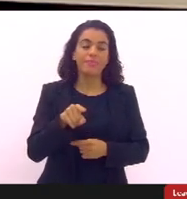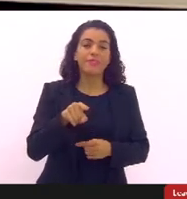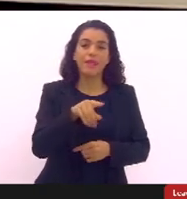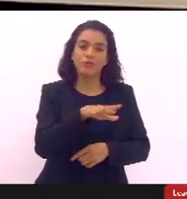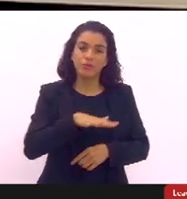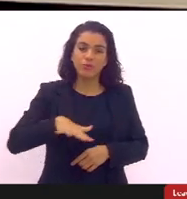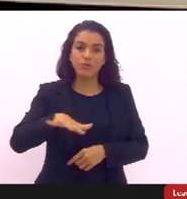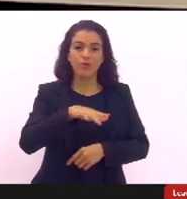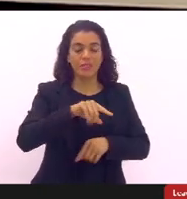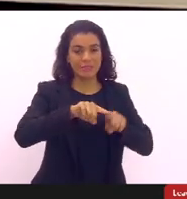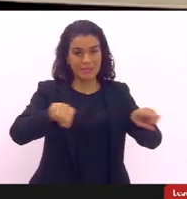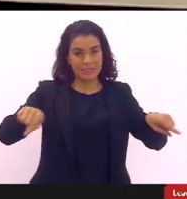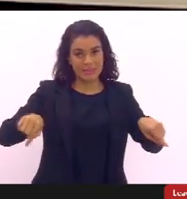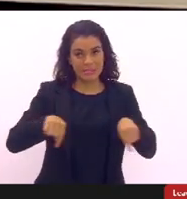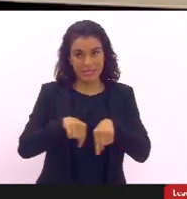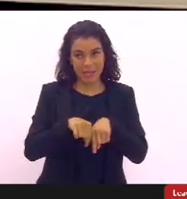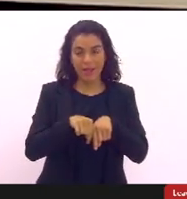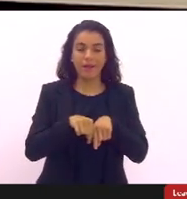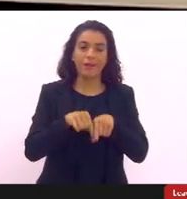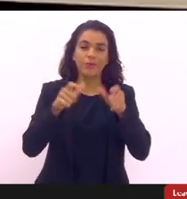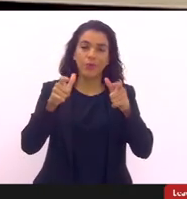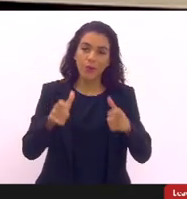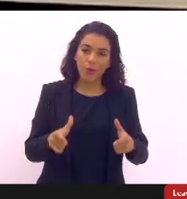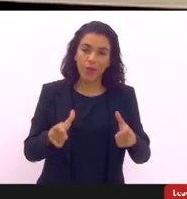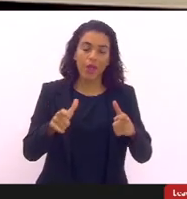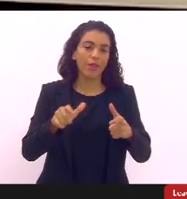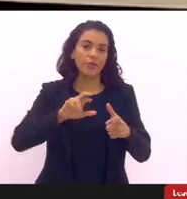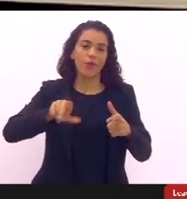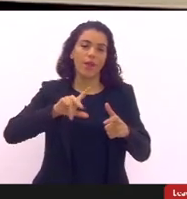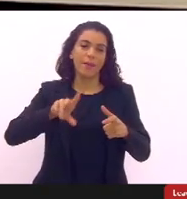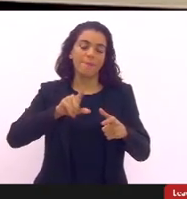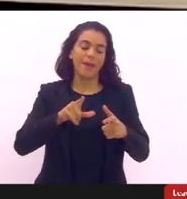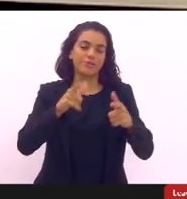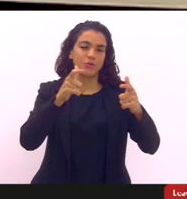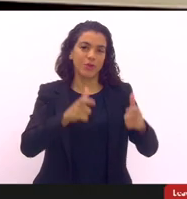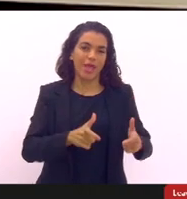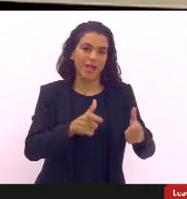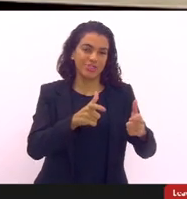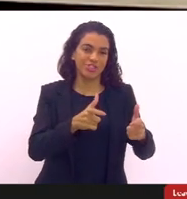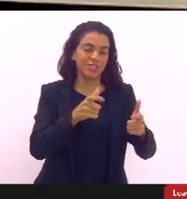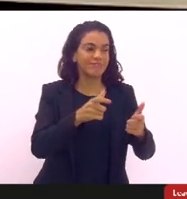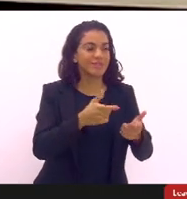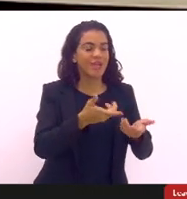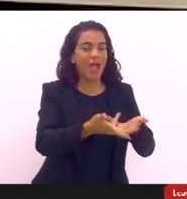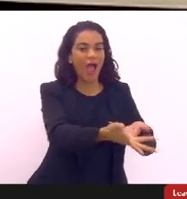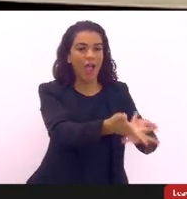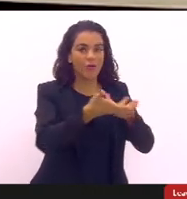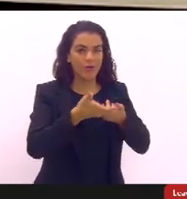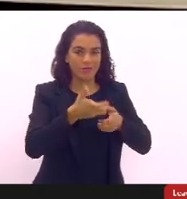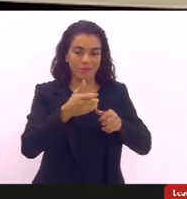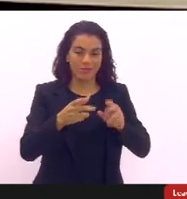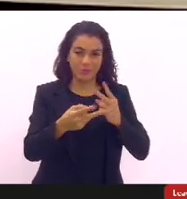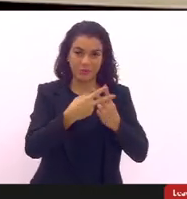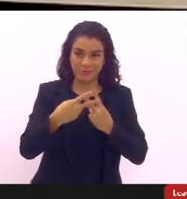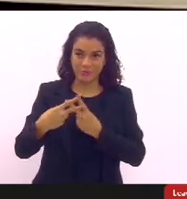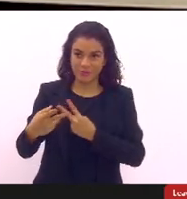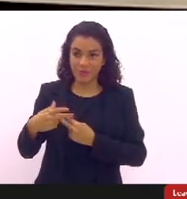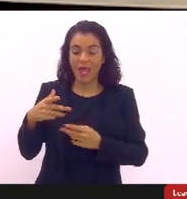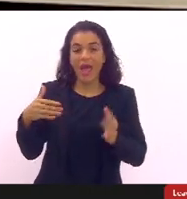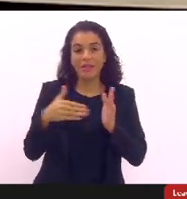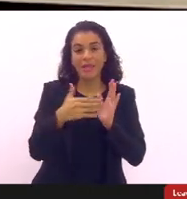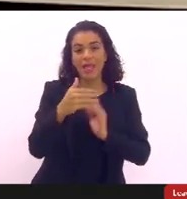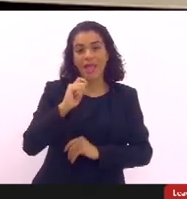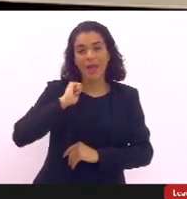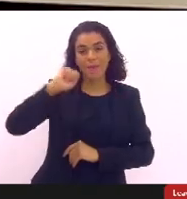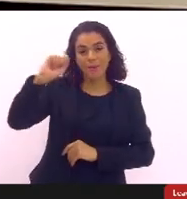sala isolada dessa unidade, que não era mais porta de entrada, e nunca foi utilizado. Ficou assim até abril de 2022, quando